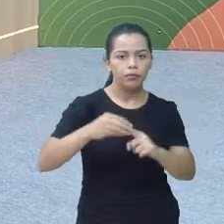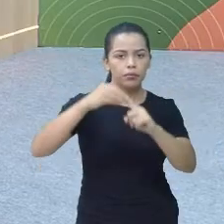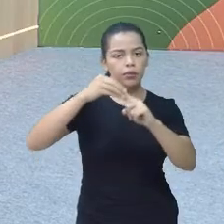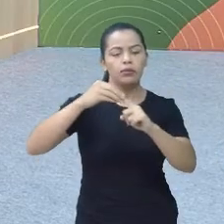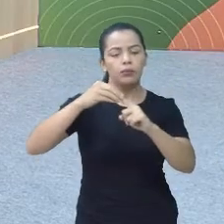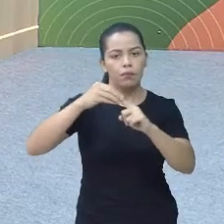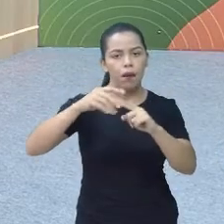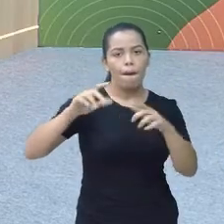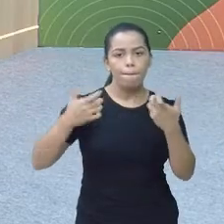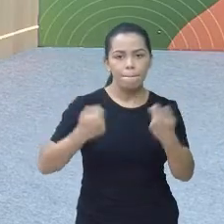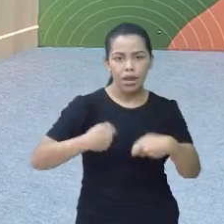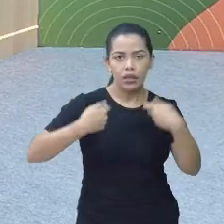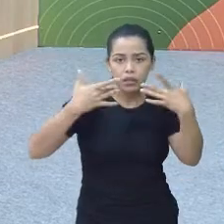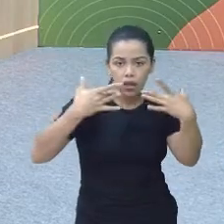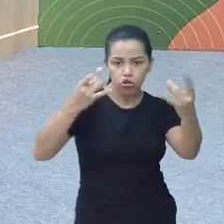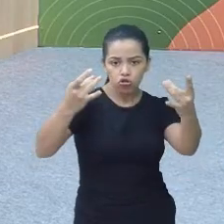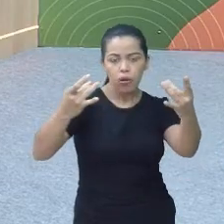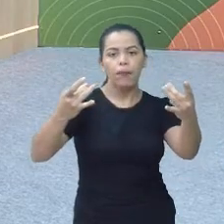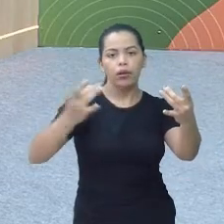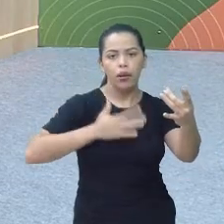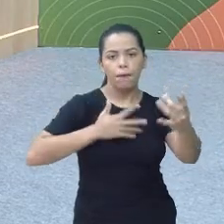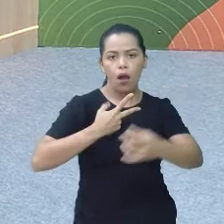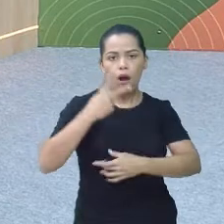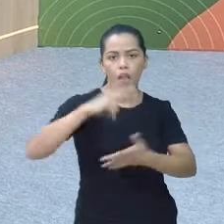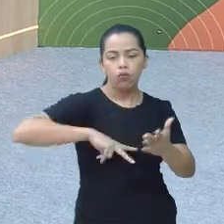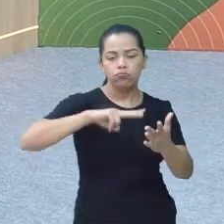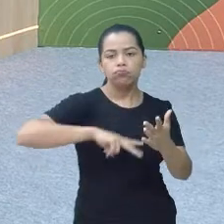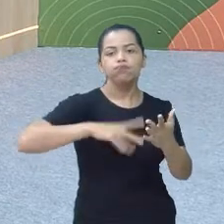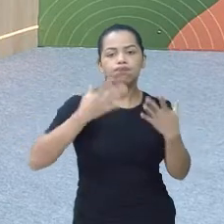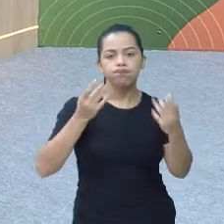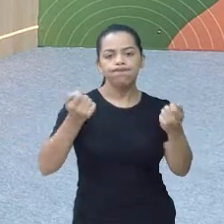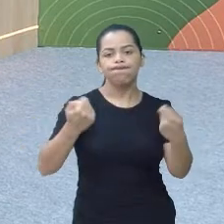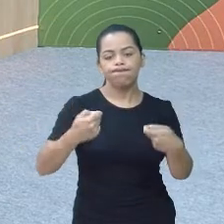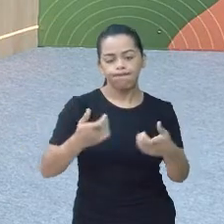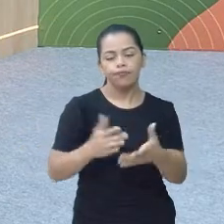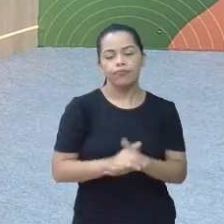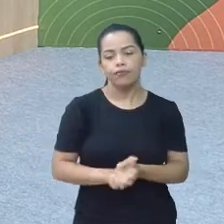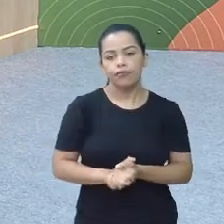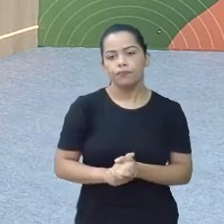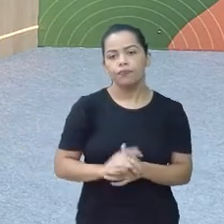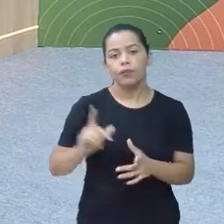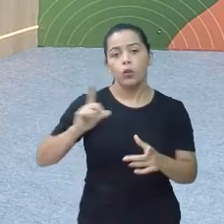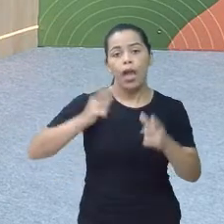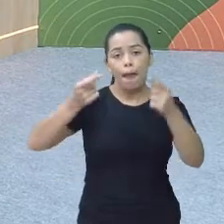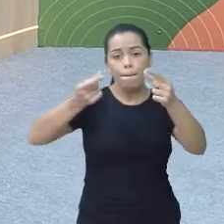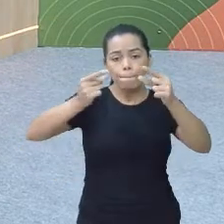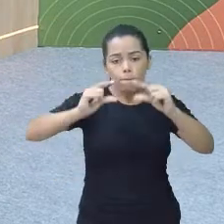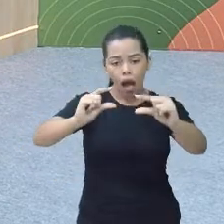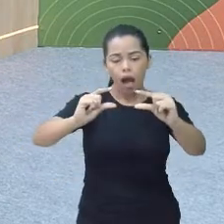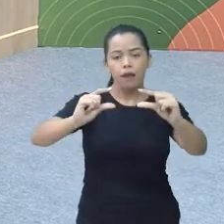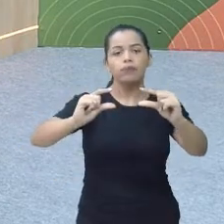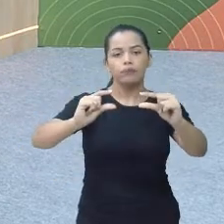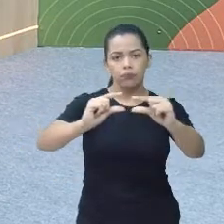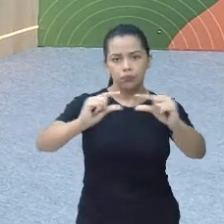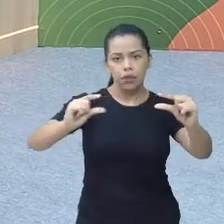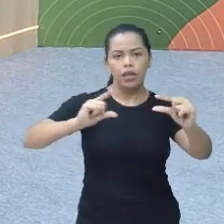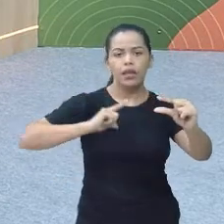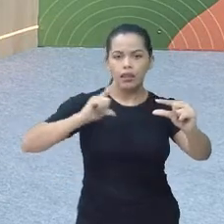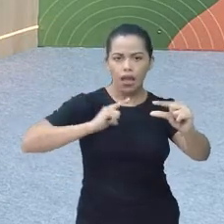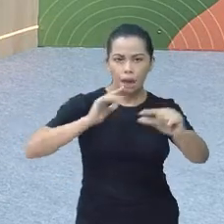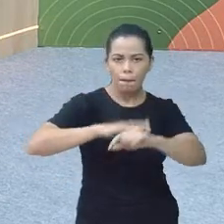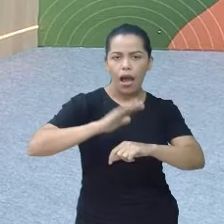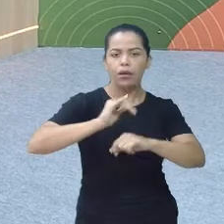ser atrativo e chamar o meu leitor para que ele leia esse conteúdo. Ele tem um subtítulo, que dá uma informação a mais à